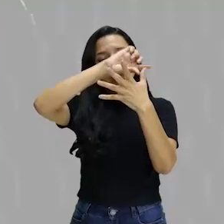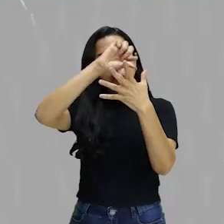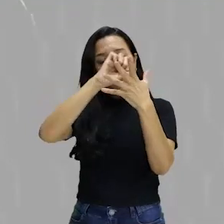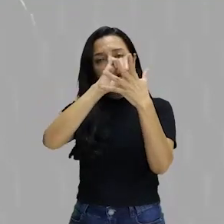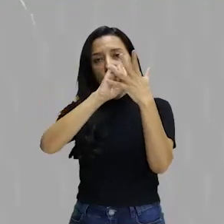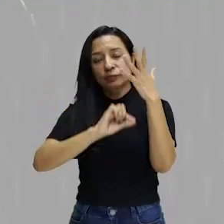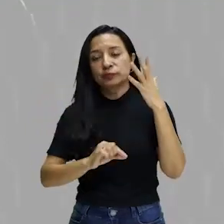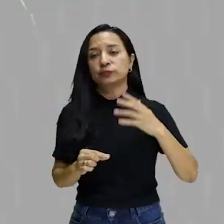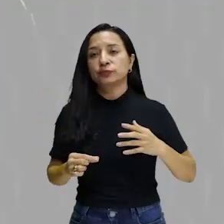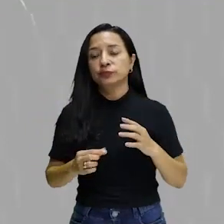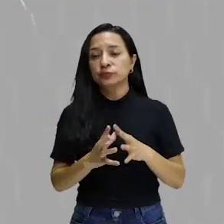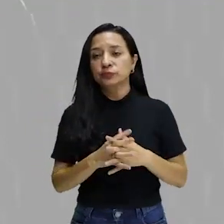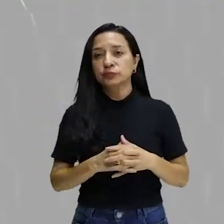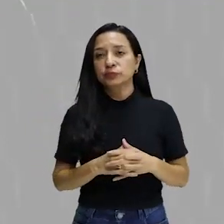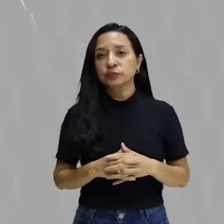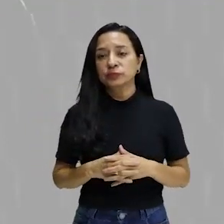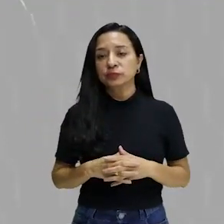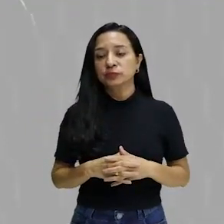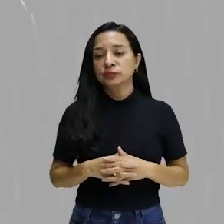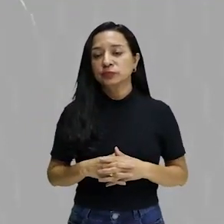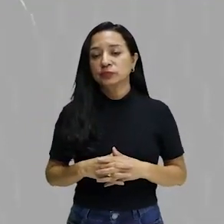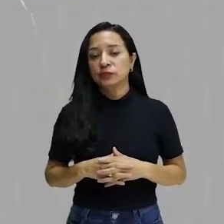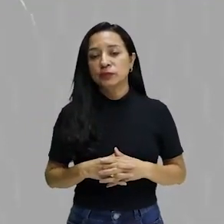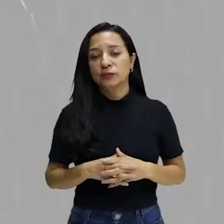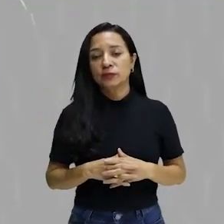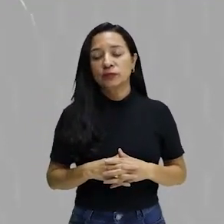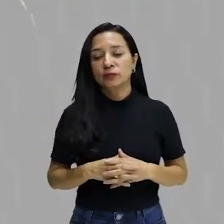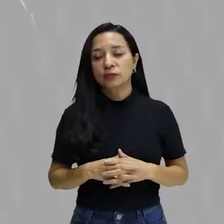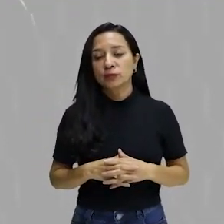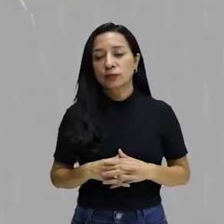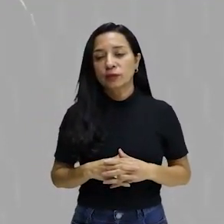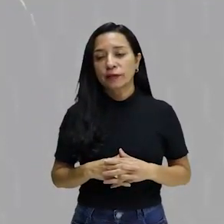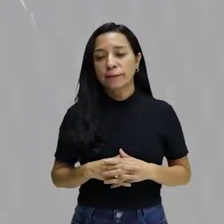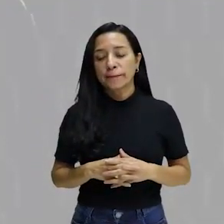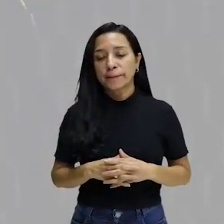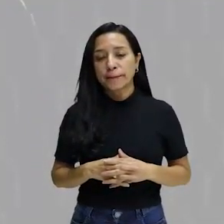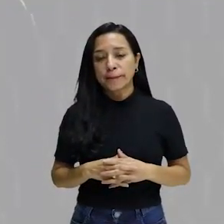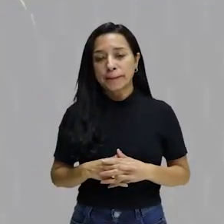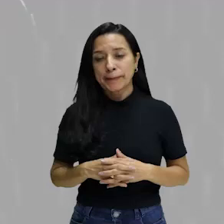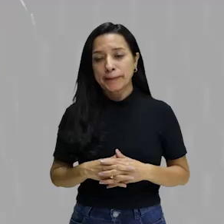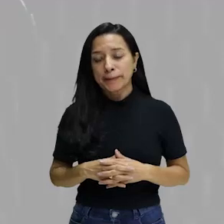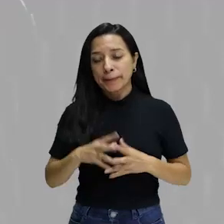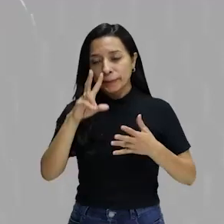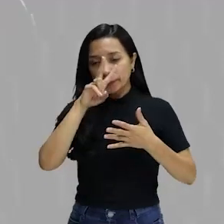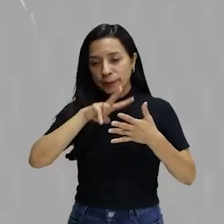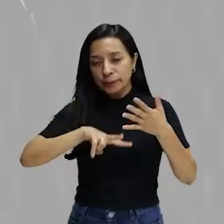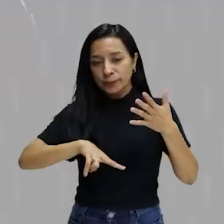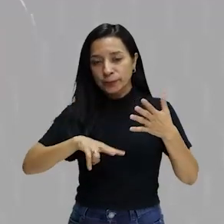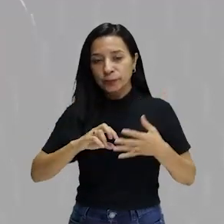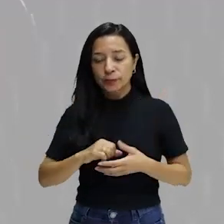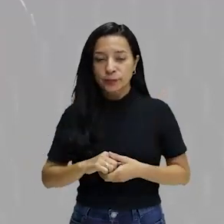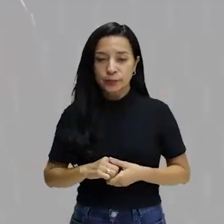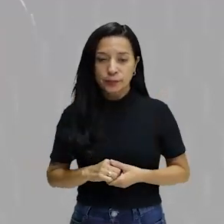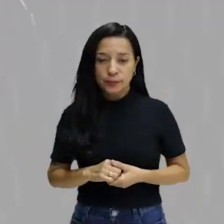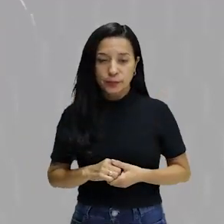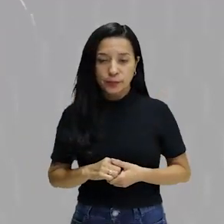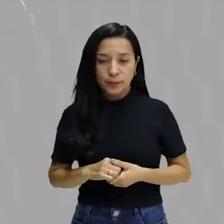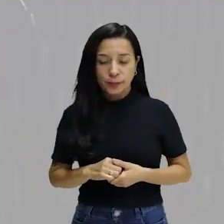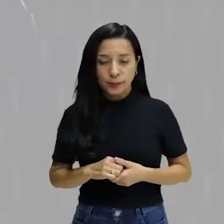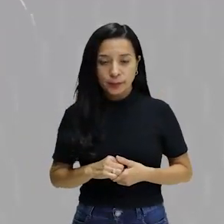Agora, olha só, a tensão provocada pela transpiração é responsável